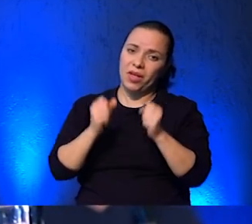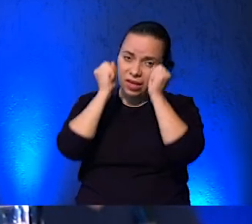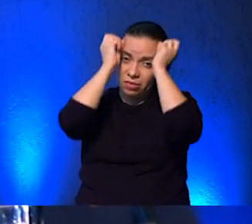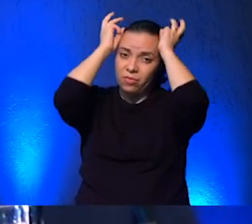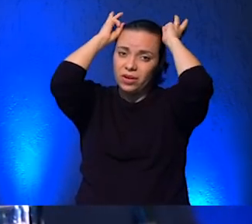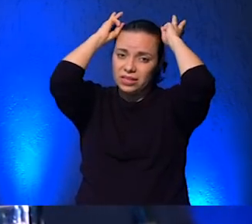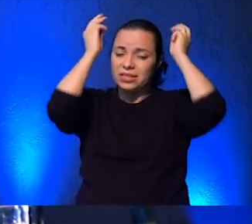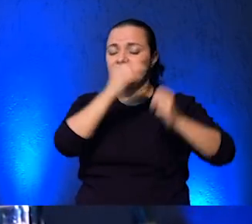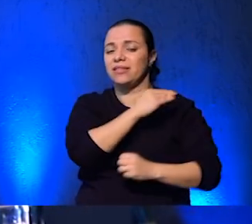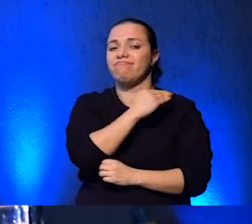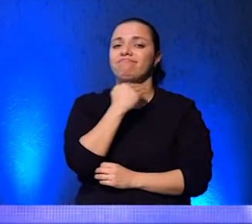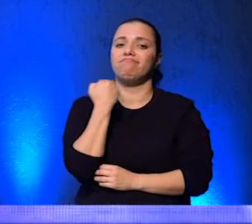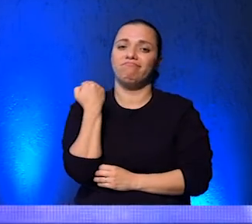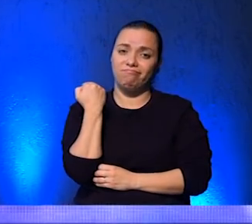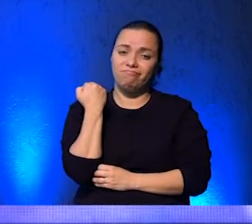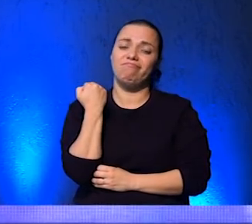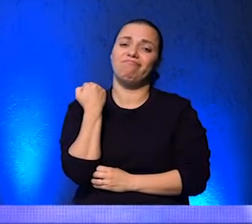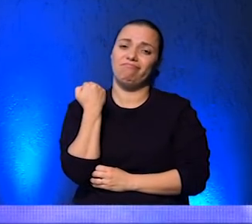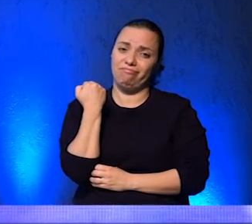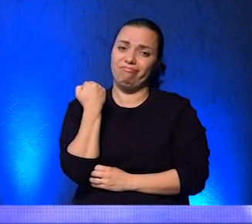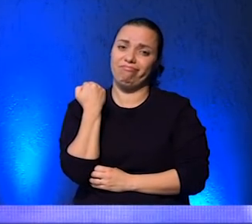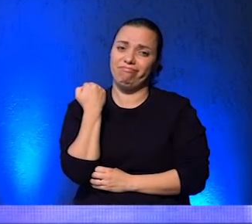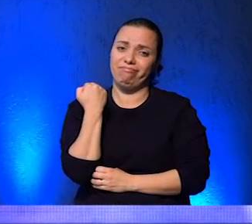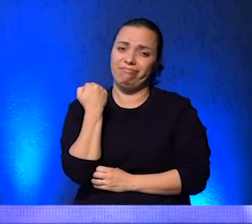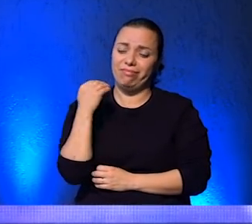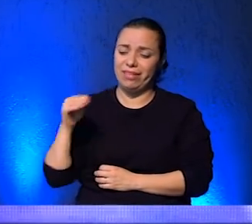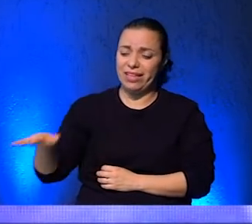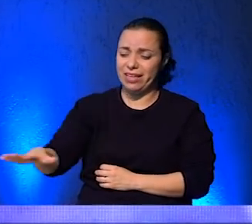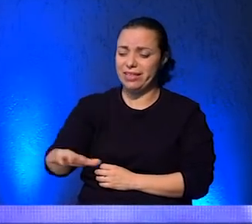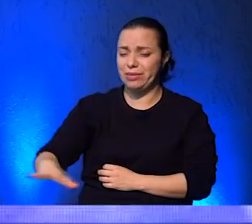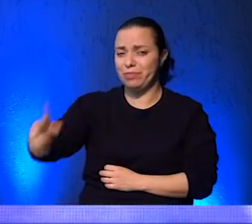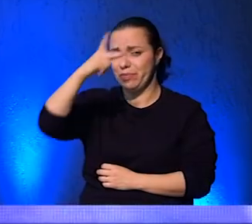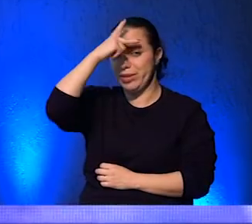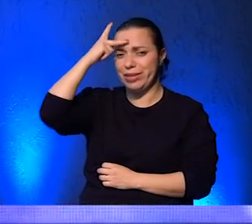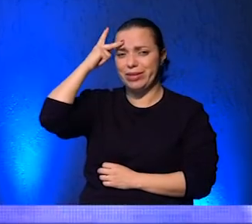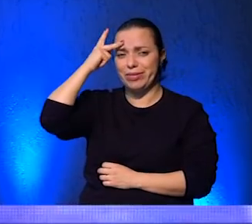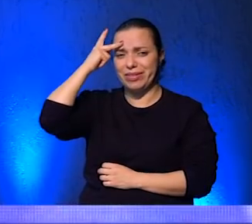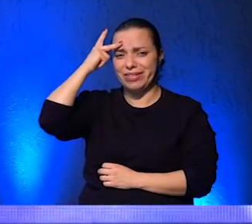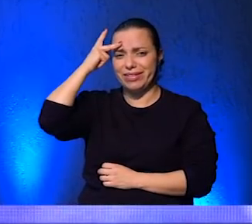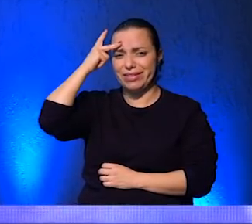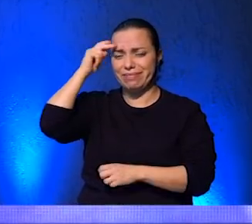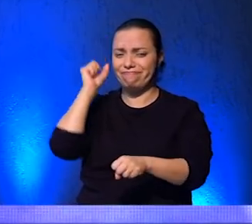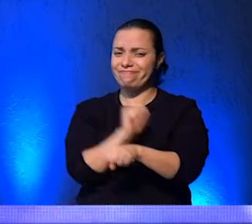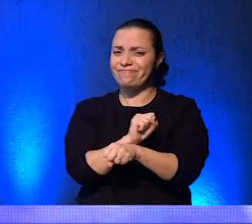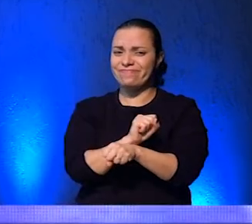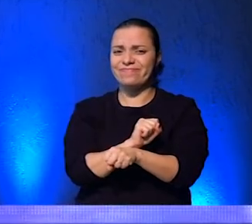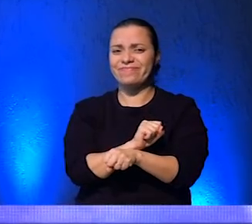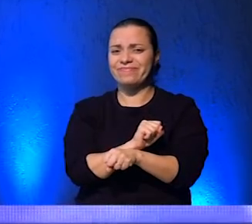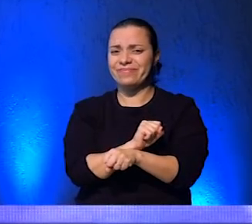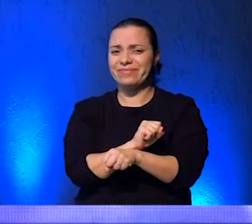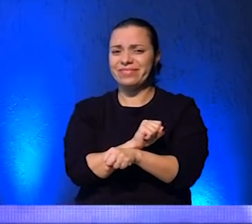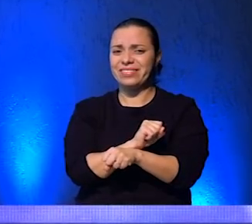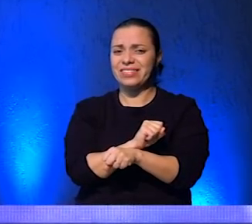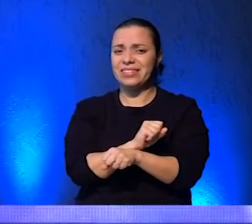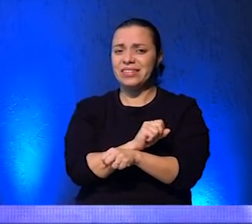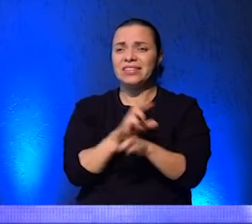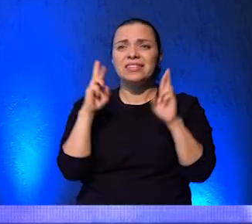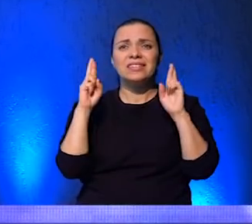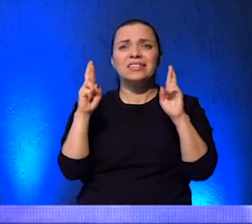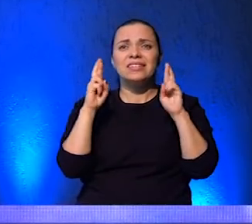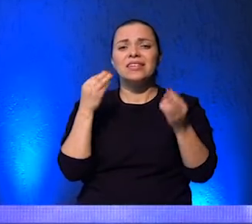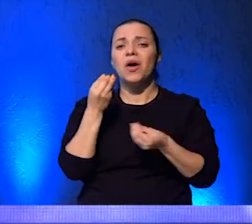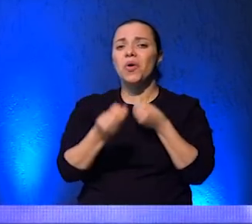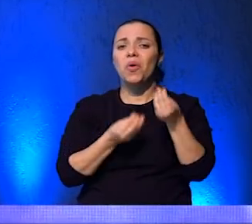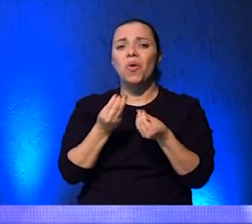inclusive josué josué e as lembranças dos milagres que deus tinha feito através de moisés e como